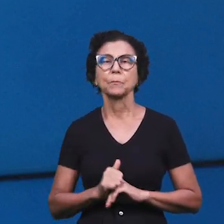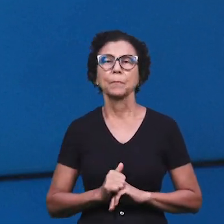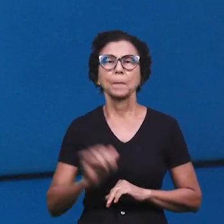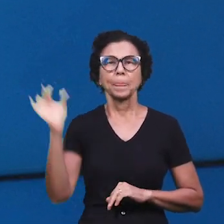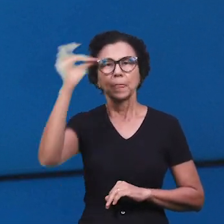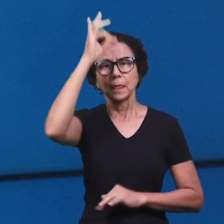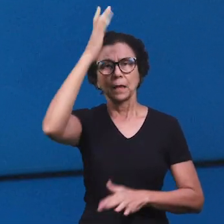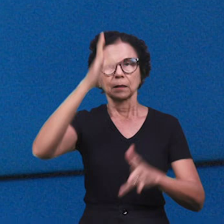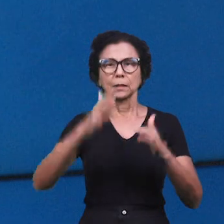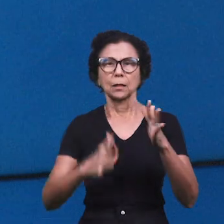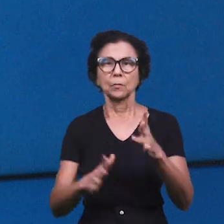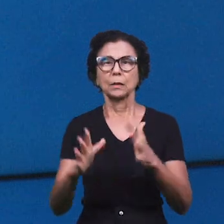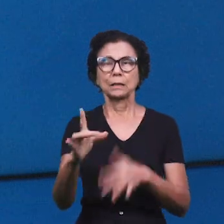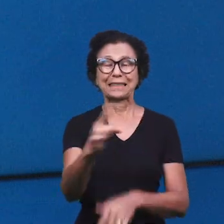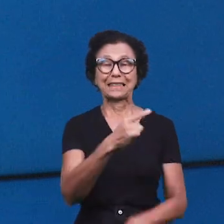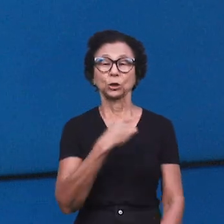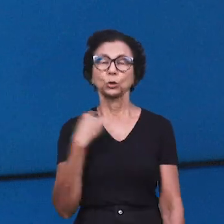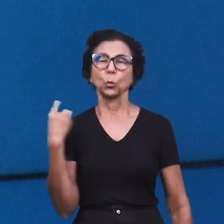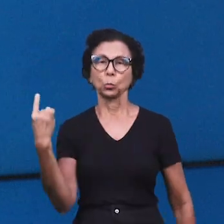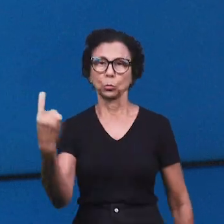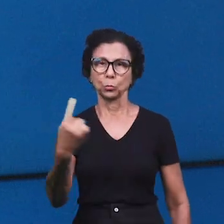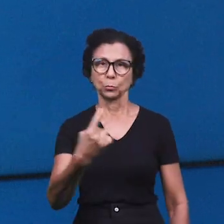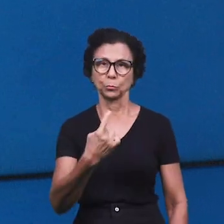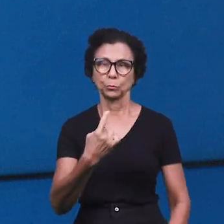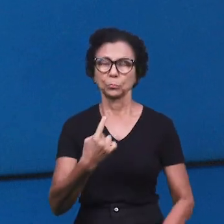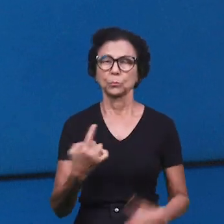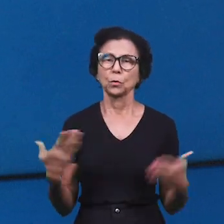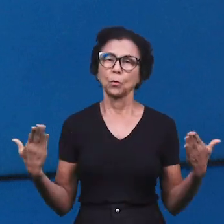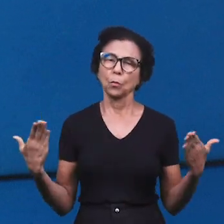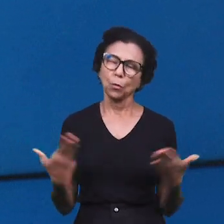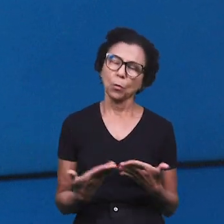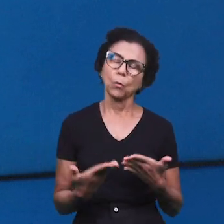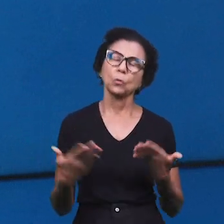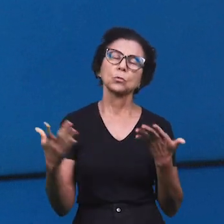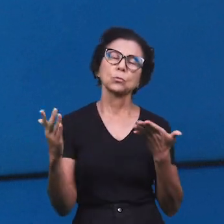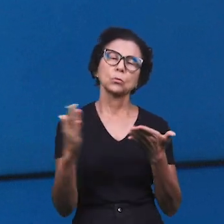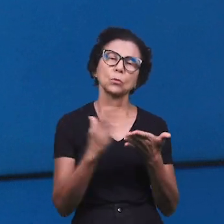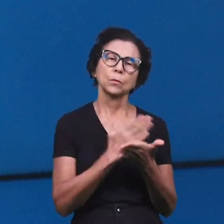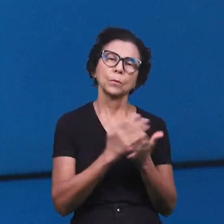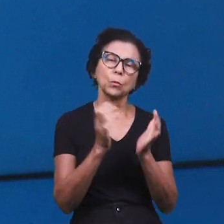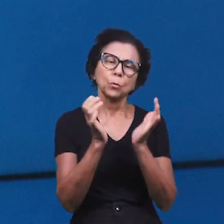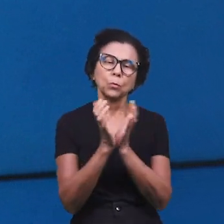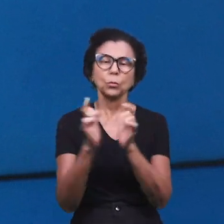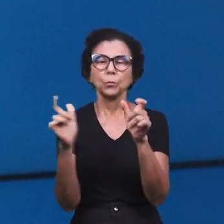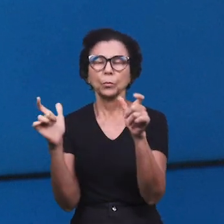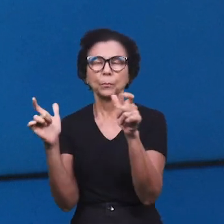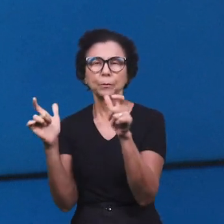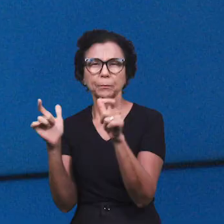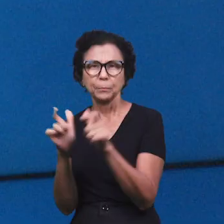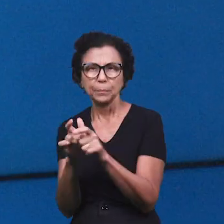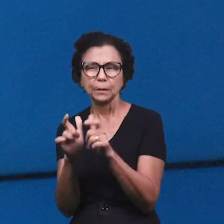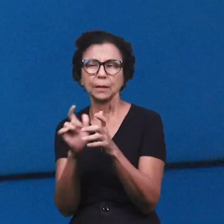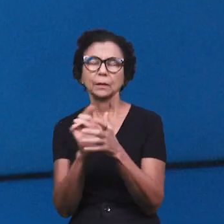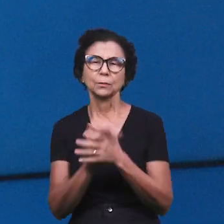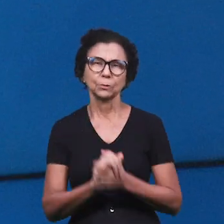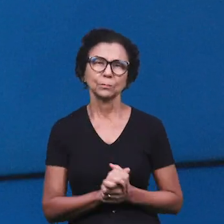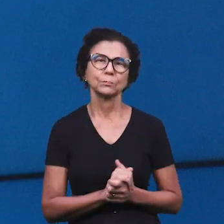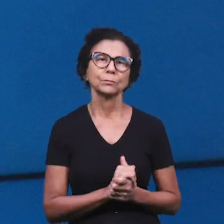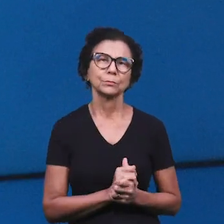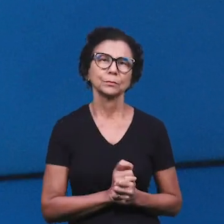os remanescentes que vieram de Tiatira e, portanto, eles compuseram a igreja de Sardes